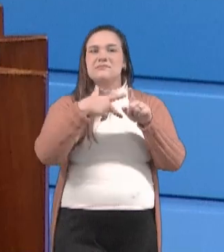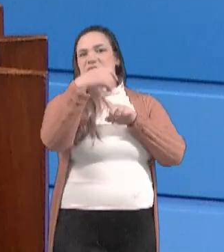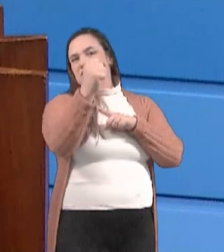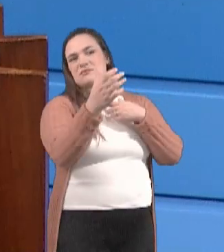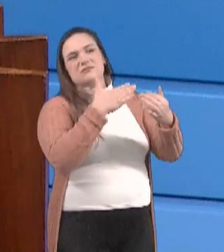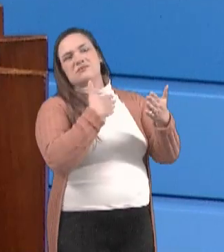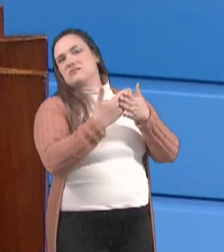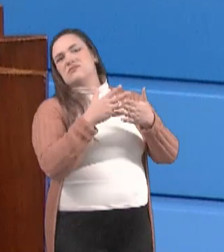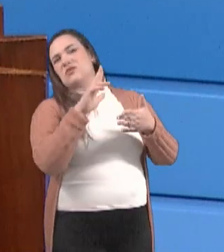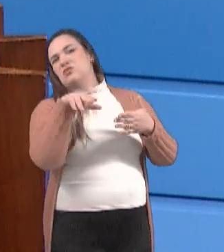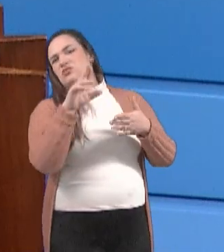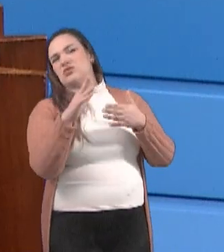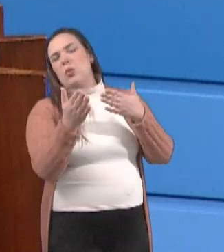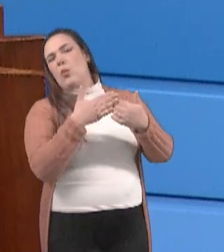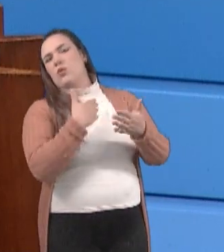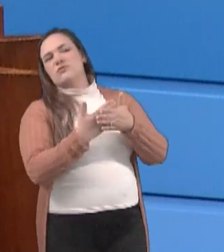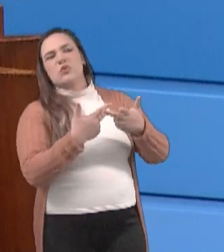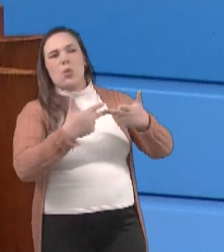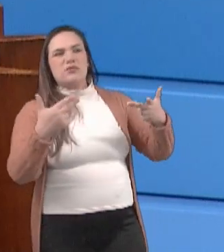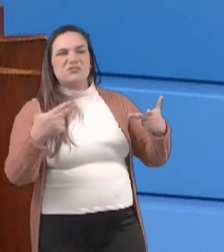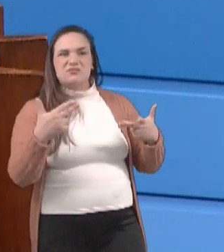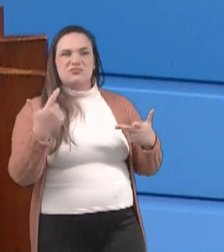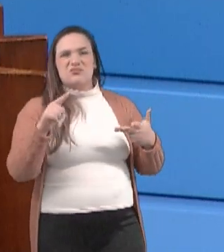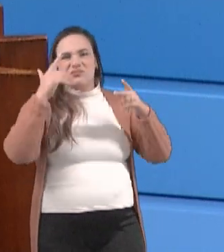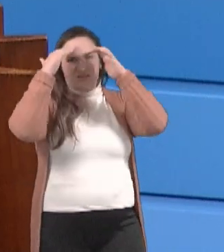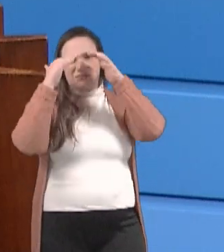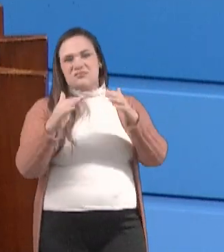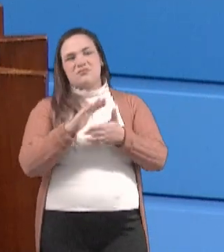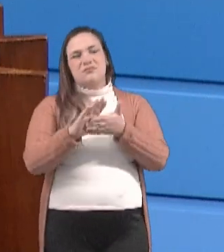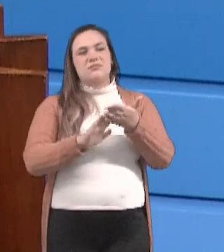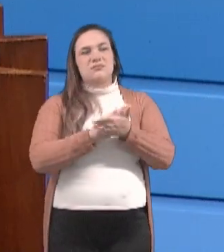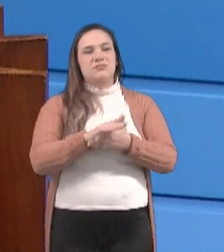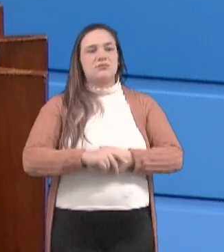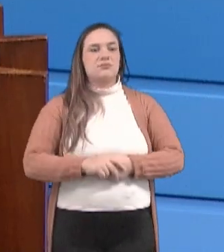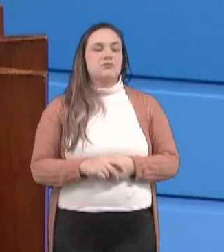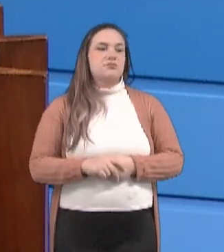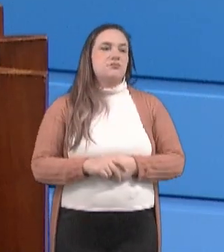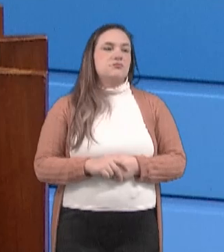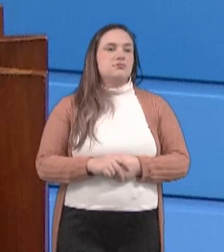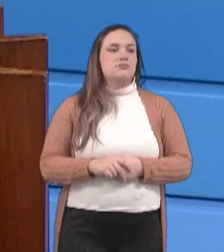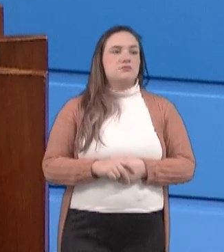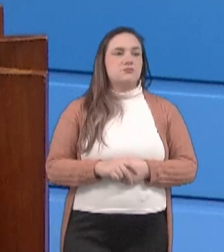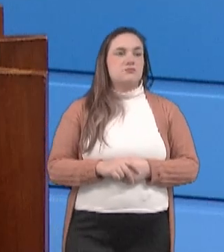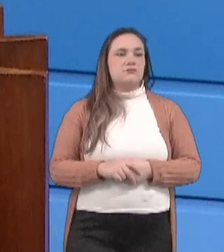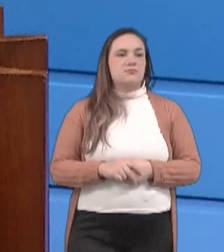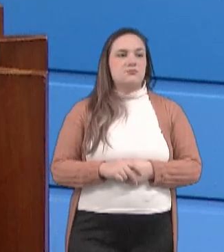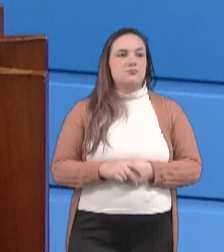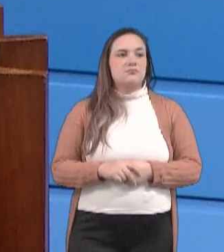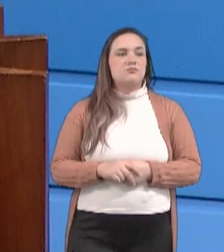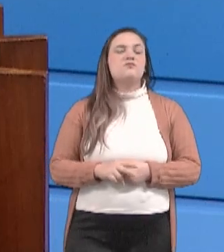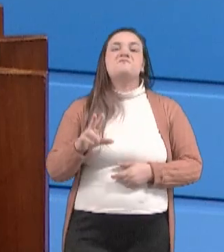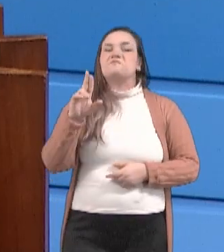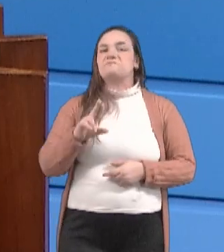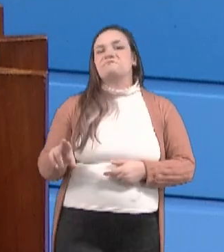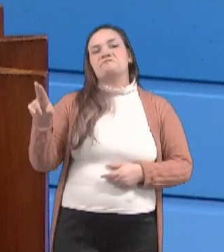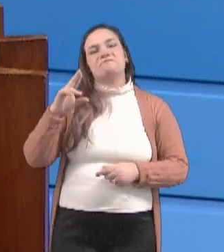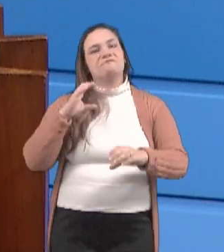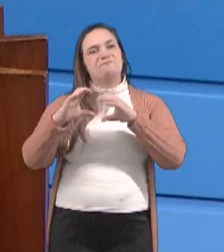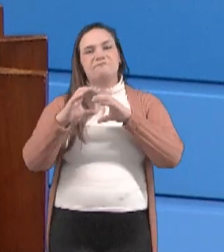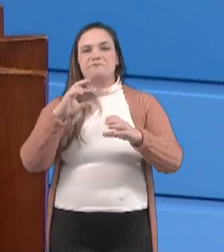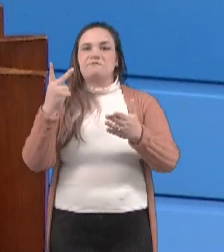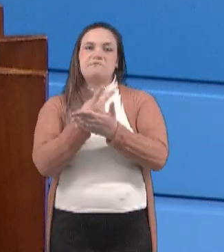sobre qualquer circunstância, sem escrúpulo, e utilizando-se de meios de